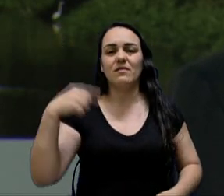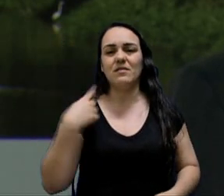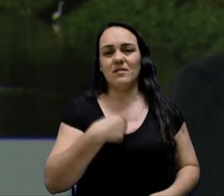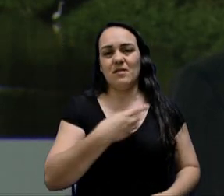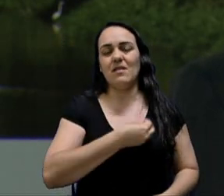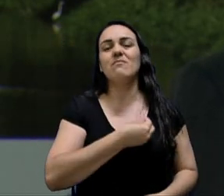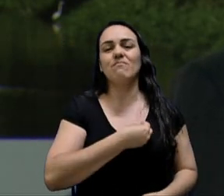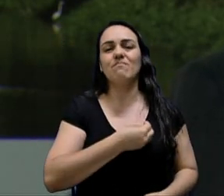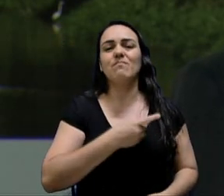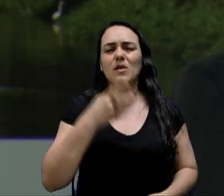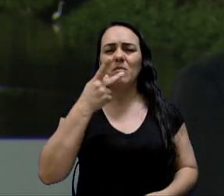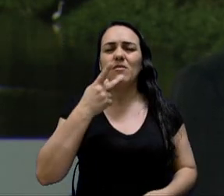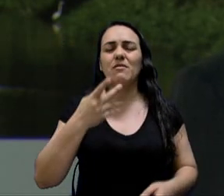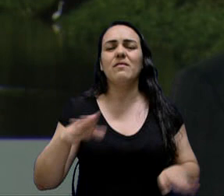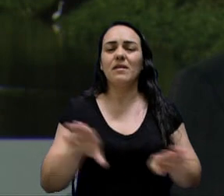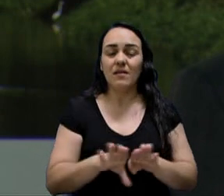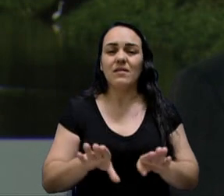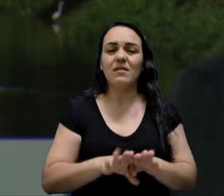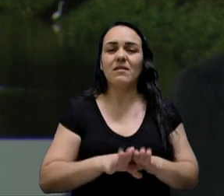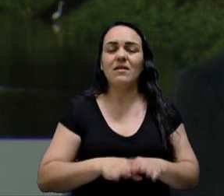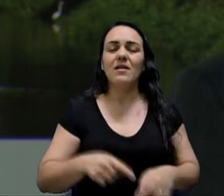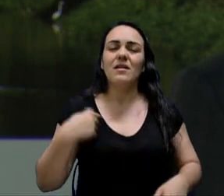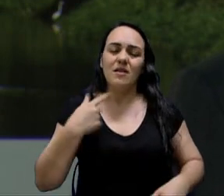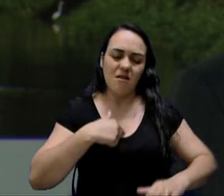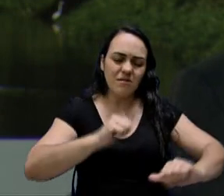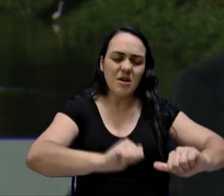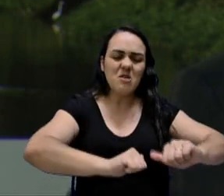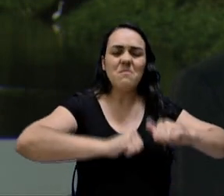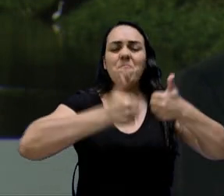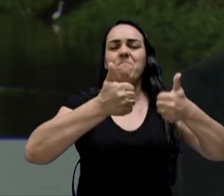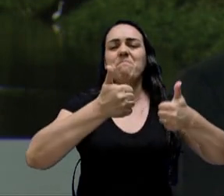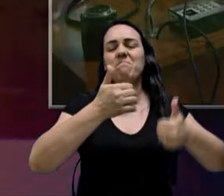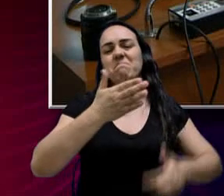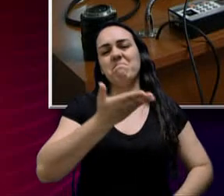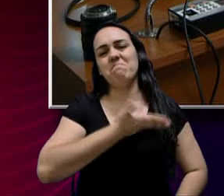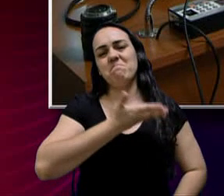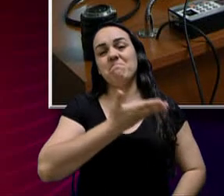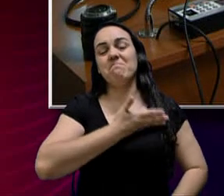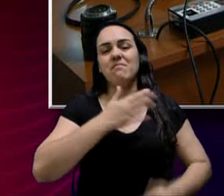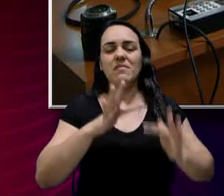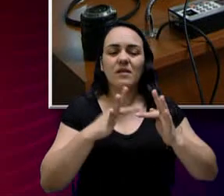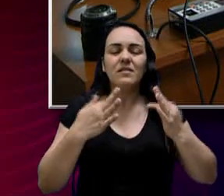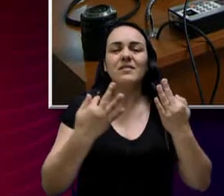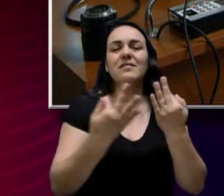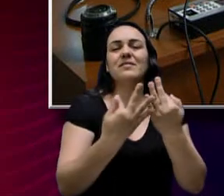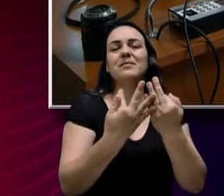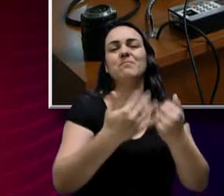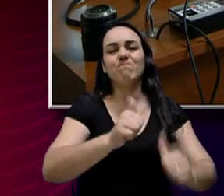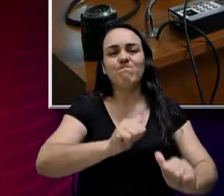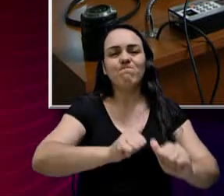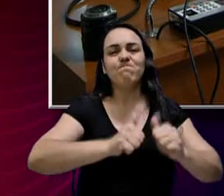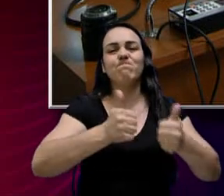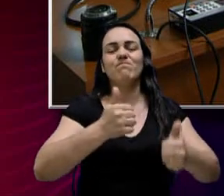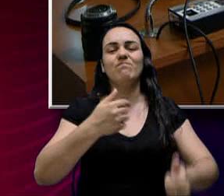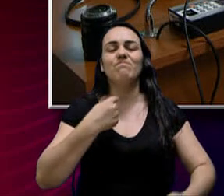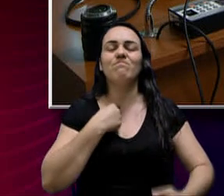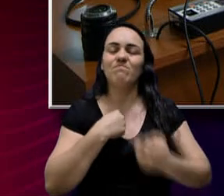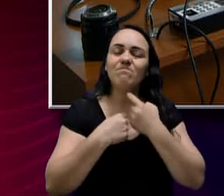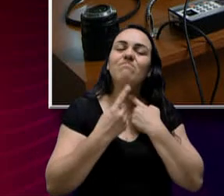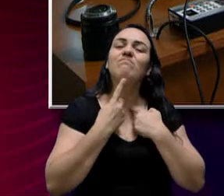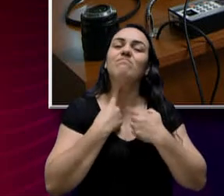dizer, sem pestanejar, que tenho os melhores amigos e amigas e os melhores familiares que alguém pode desejar.